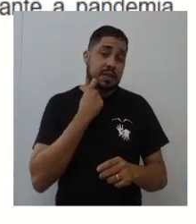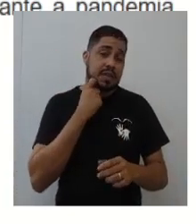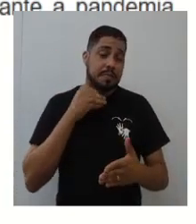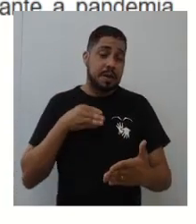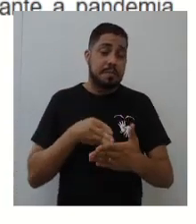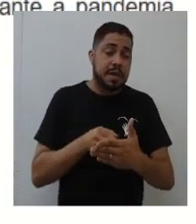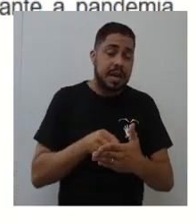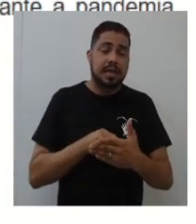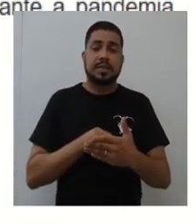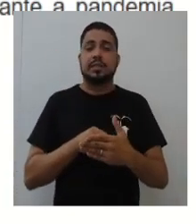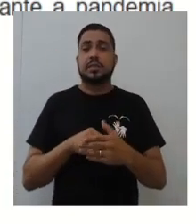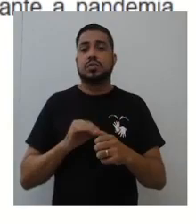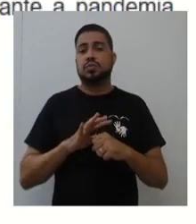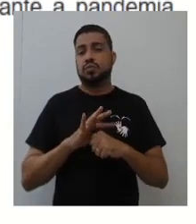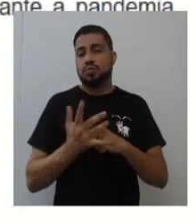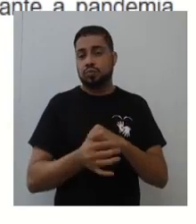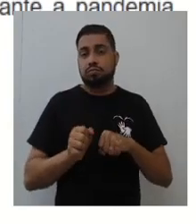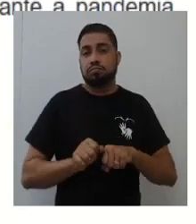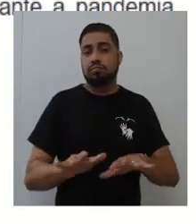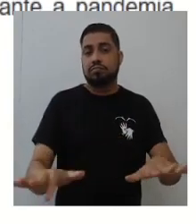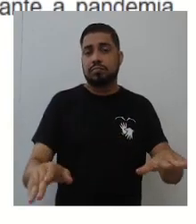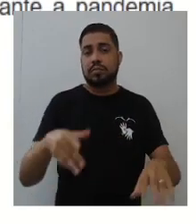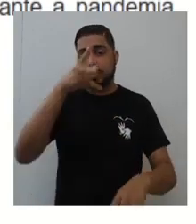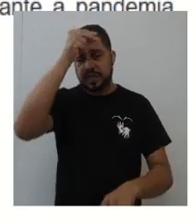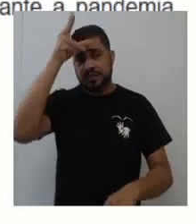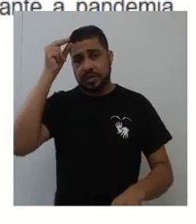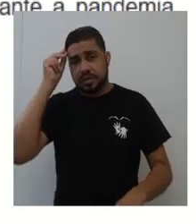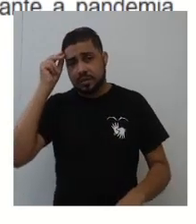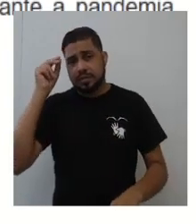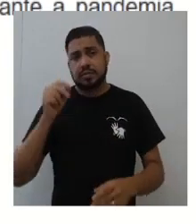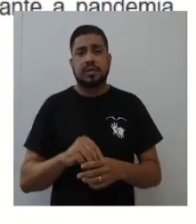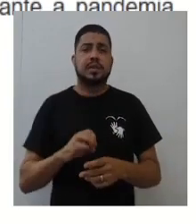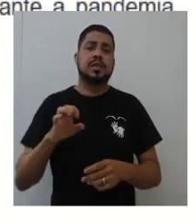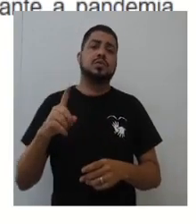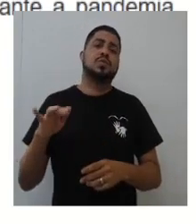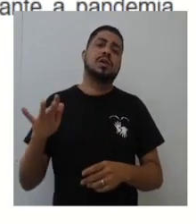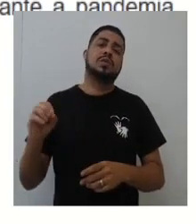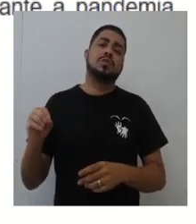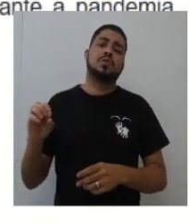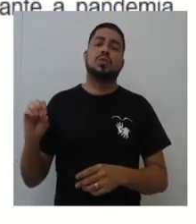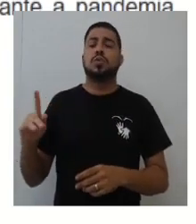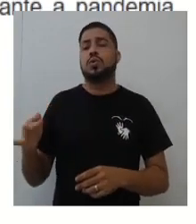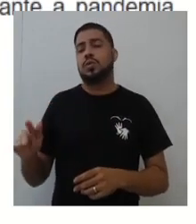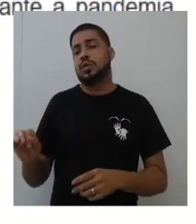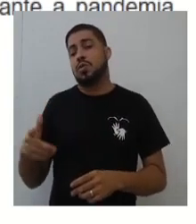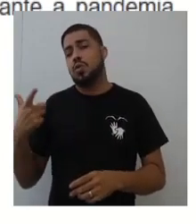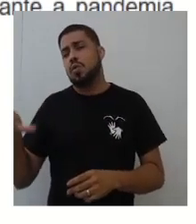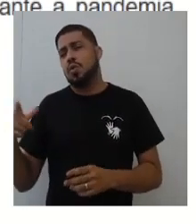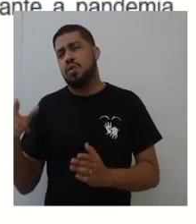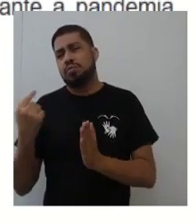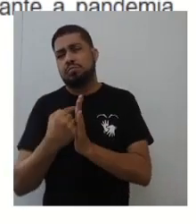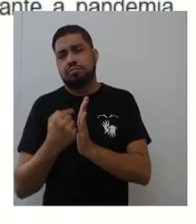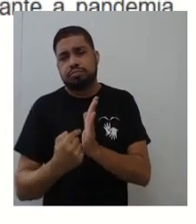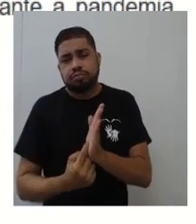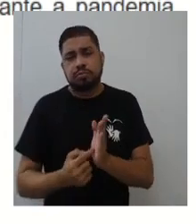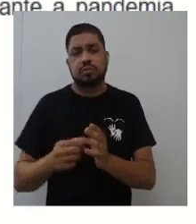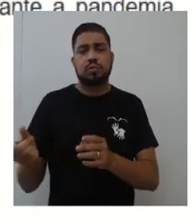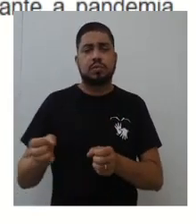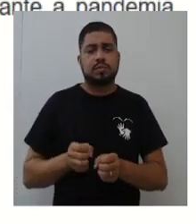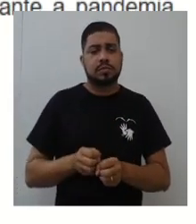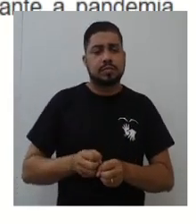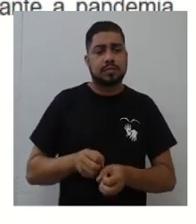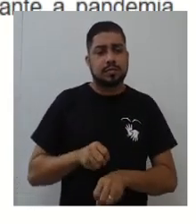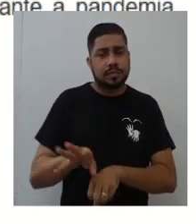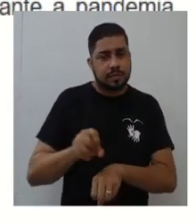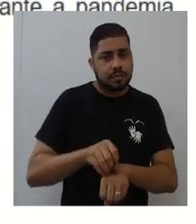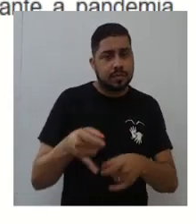novo coronavírus, segundo o prefeito em exercício da cidade, Eduardo Honório. Outras medidas, como distribuição de máscaras e